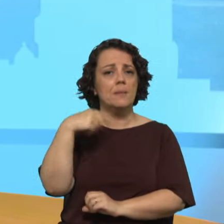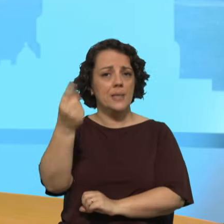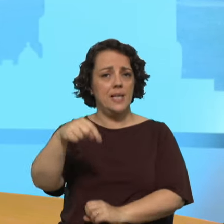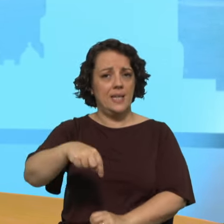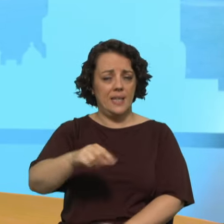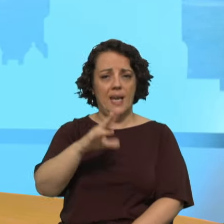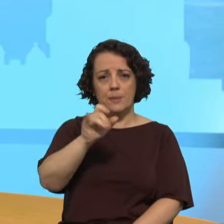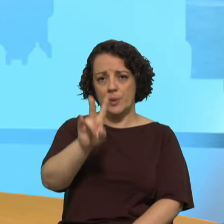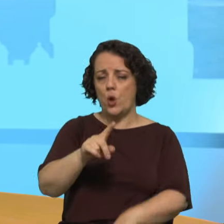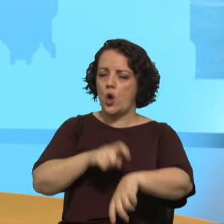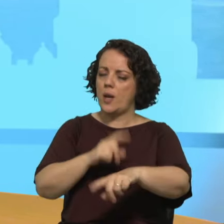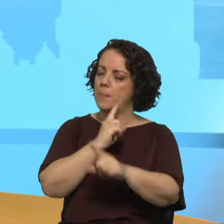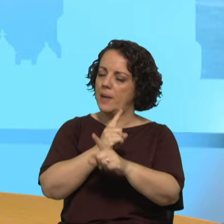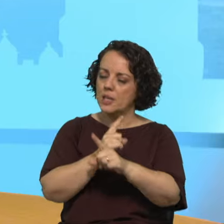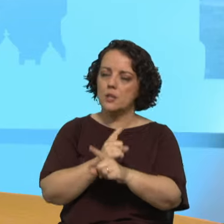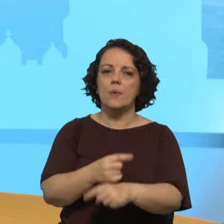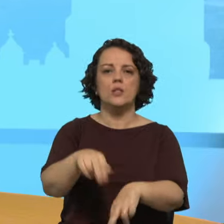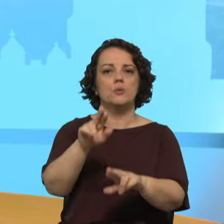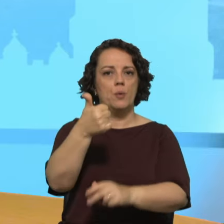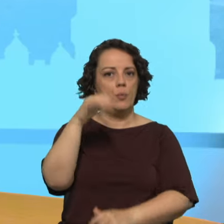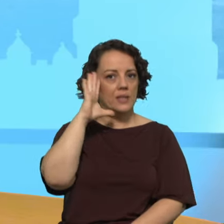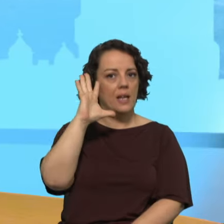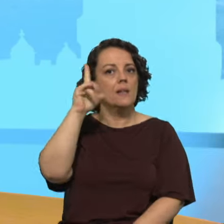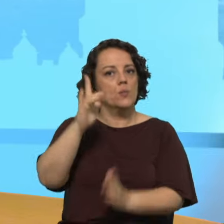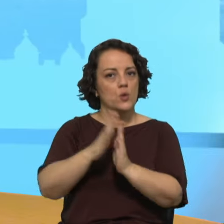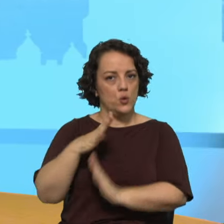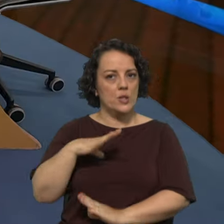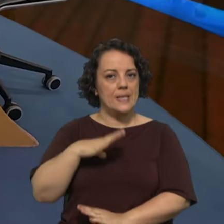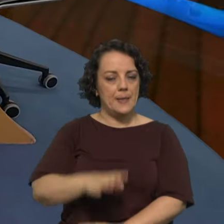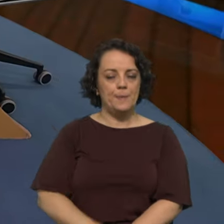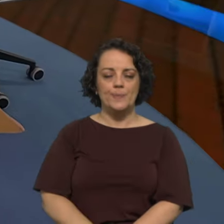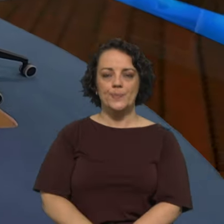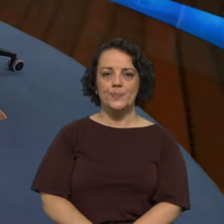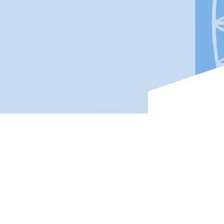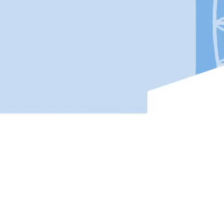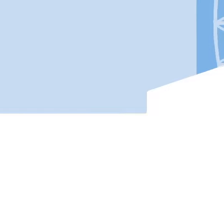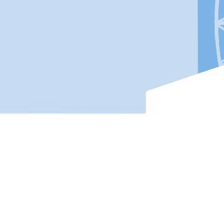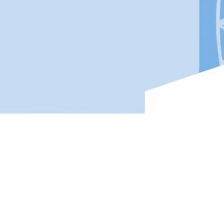pelo mesmo horário tenh uma excelente tarde até amanhã se Deus quiser